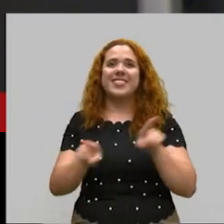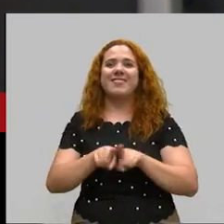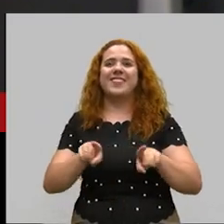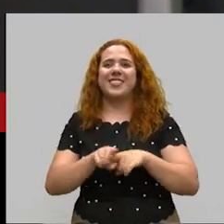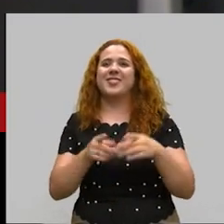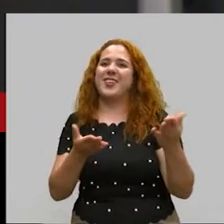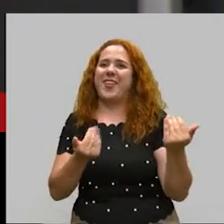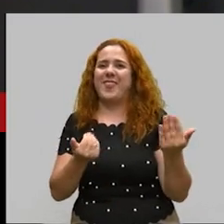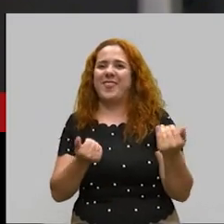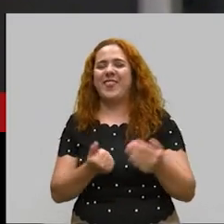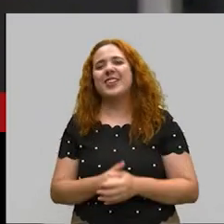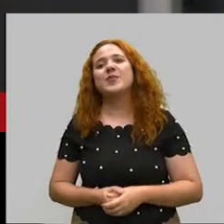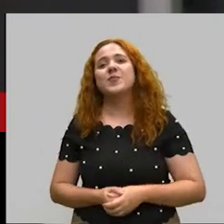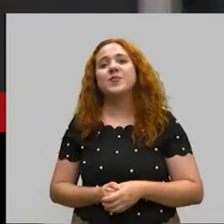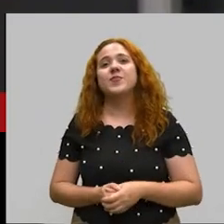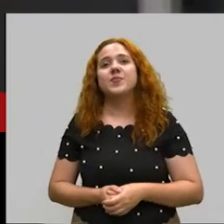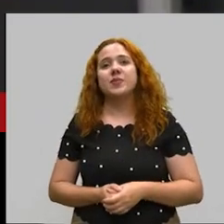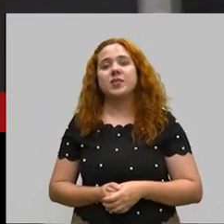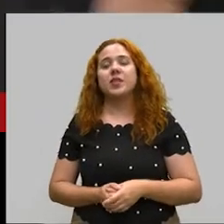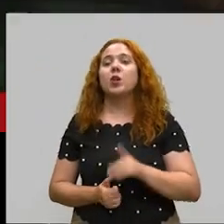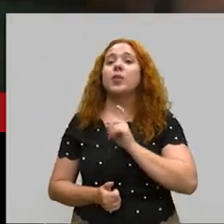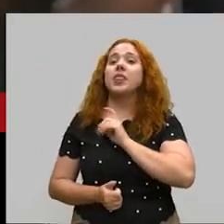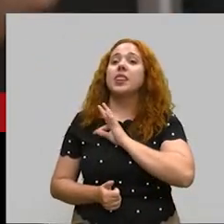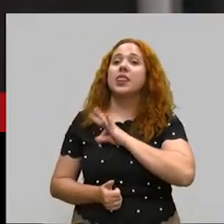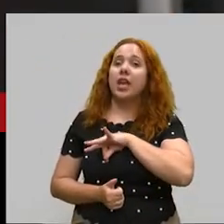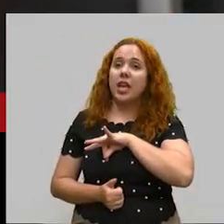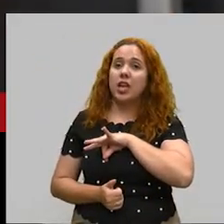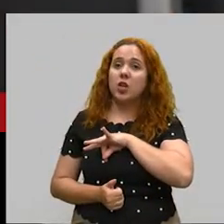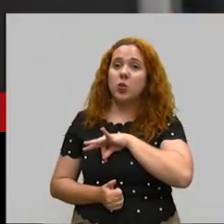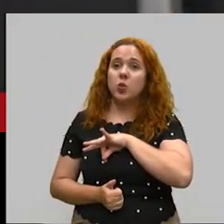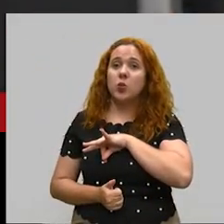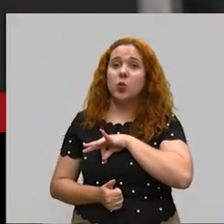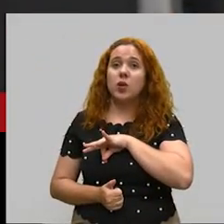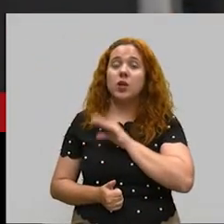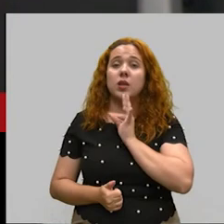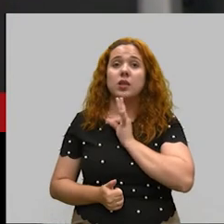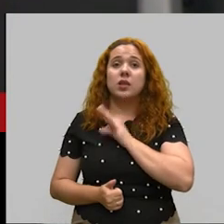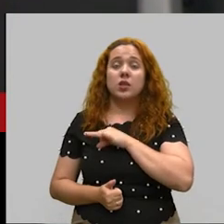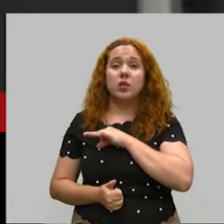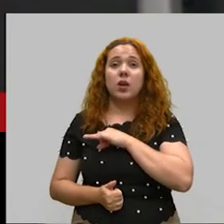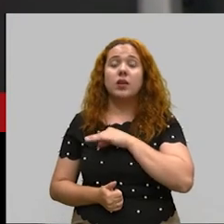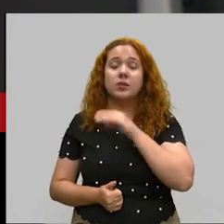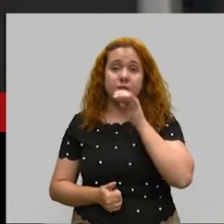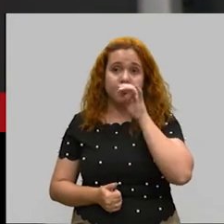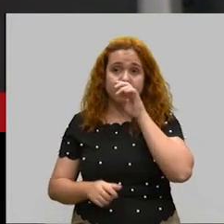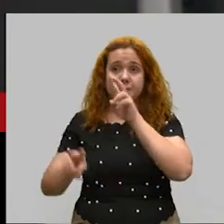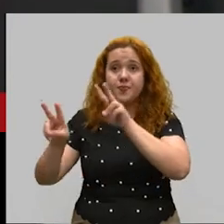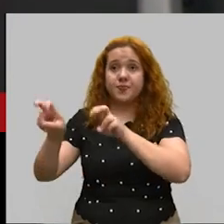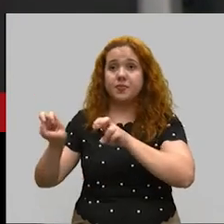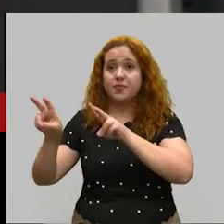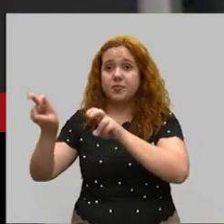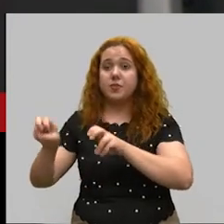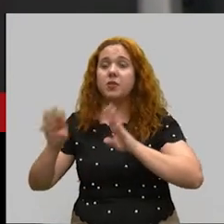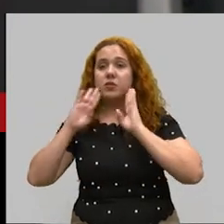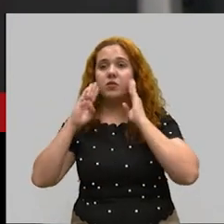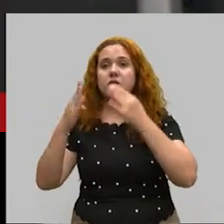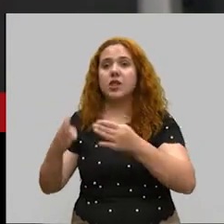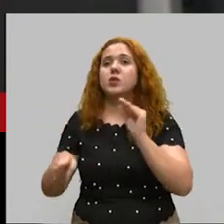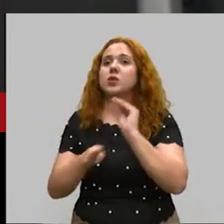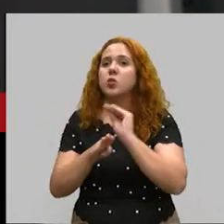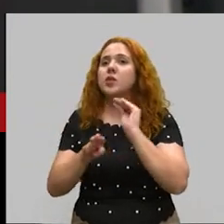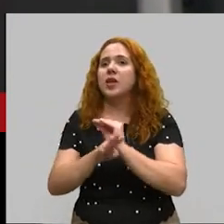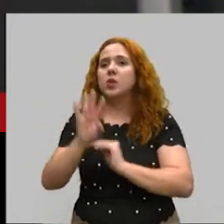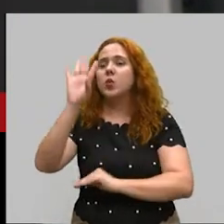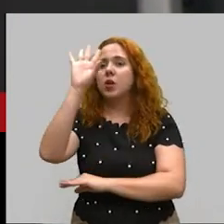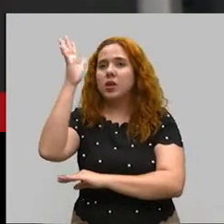eh como técnicos e técnicas eh agropecuárias com ênfase em agroecologia